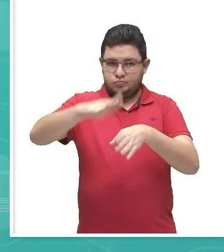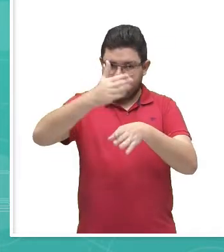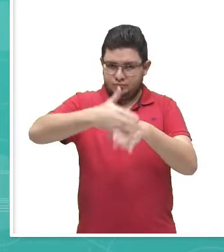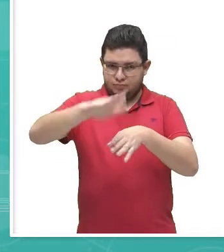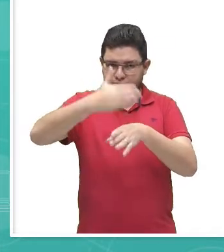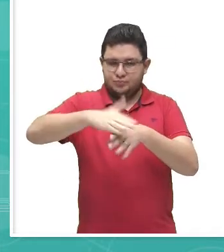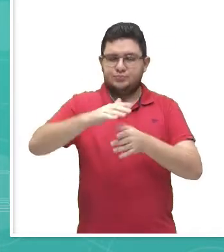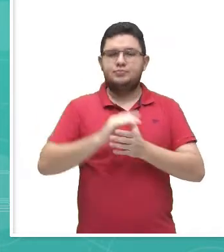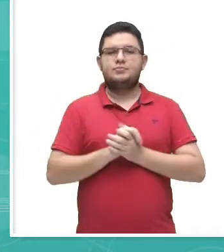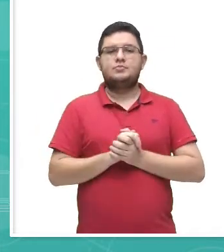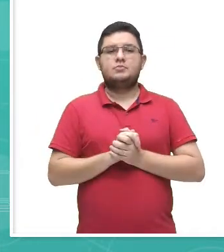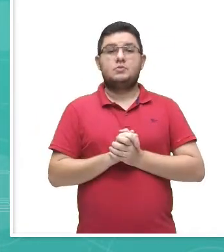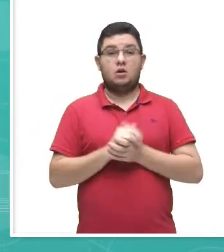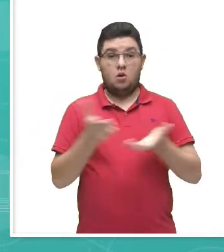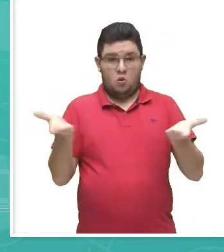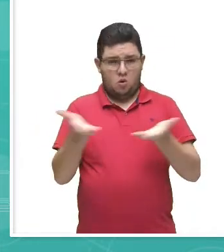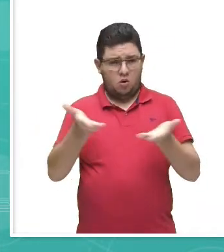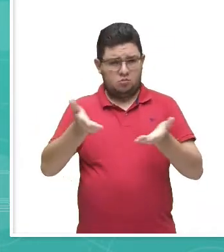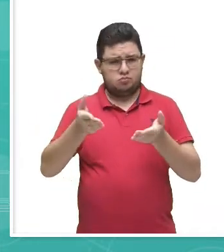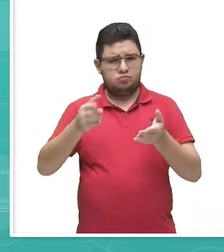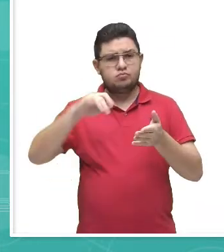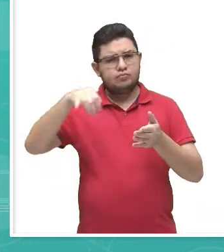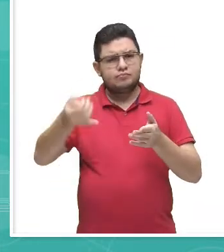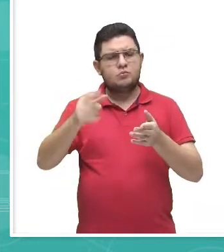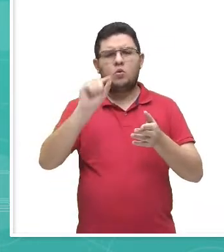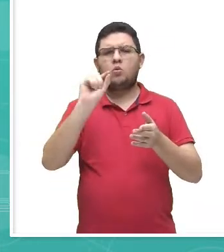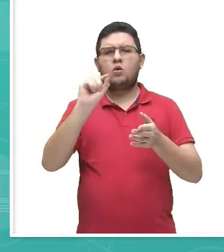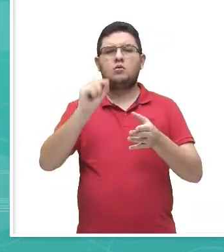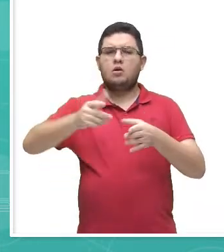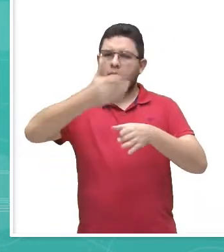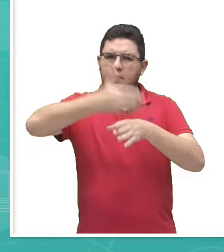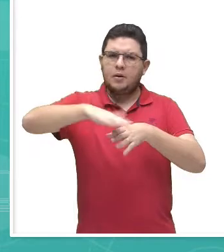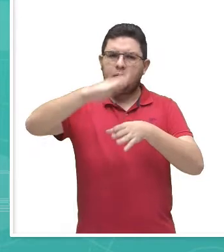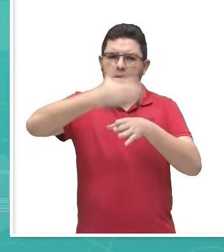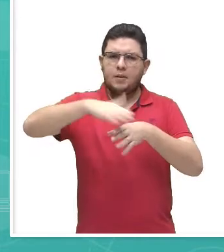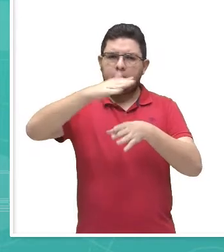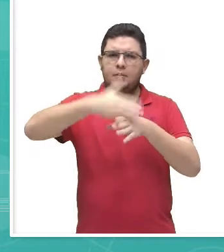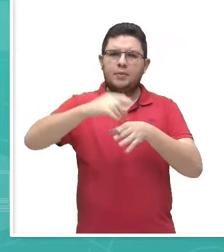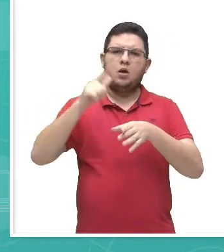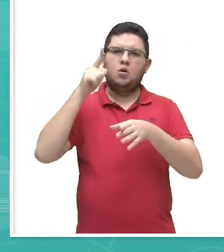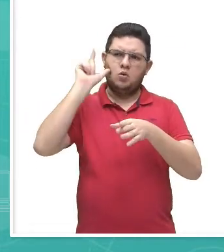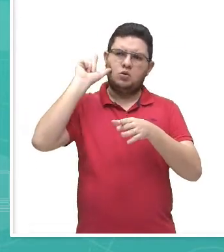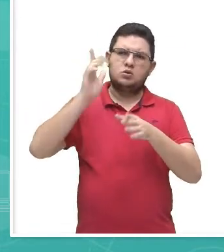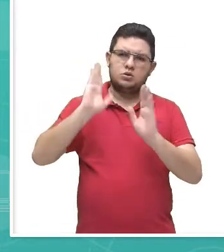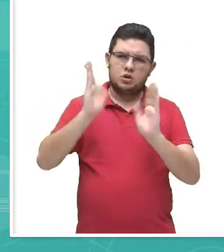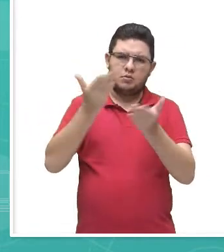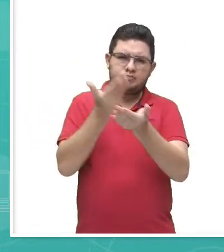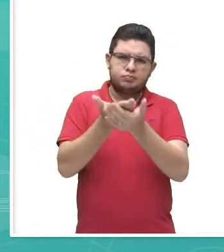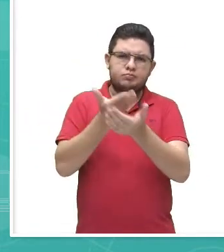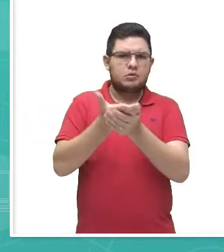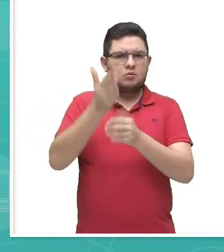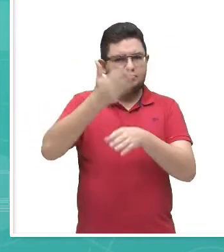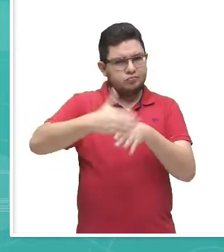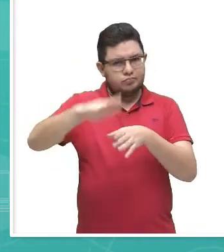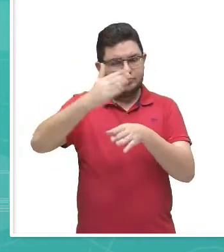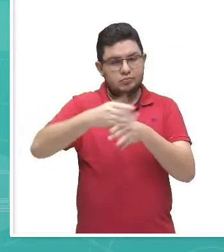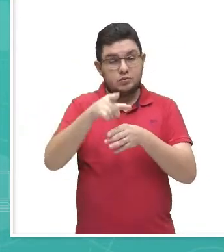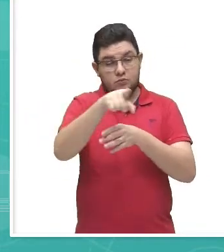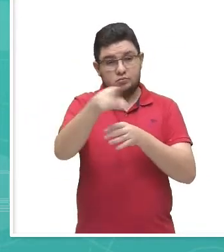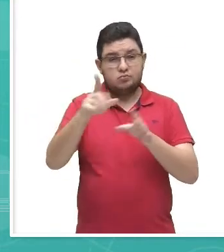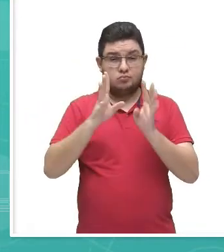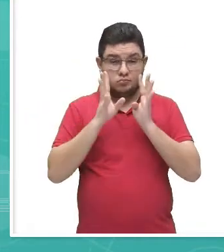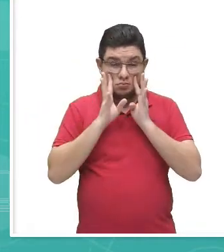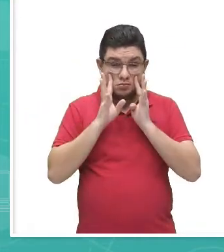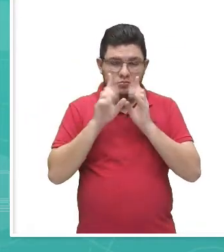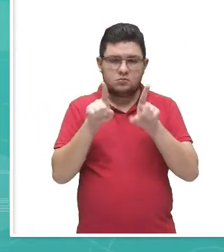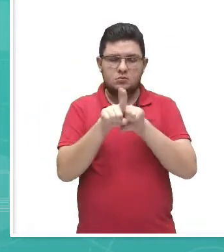conteúdo. E agora a gente vai colocar em prática, então, aquele conteúdo que nós vimos na aula anterior, tá certo? Então, bastante atenção, leiam